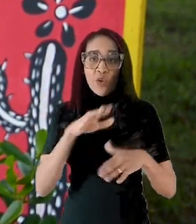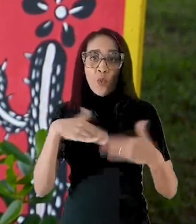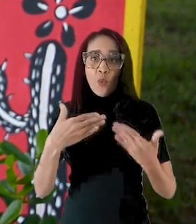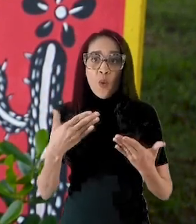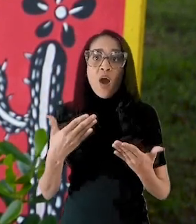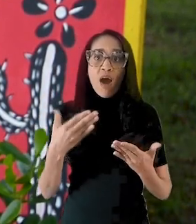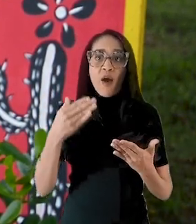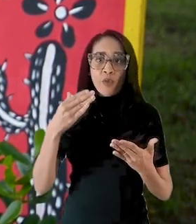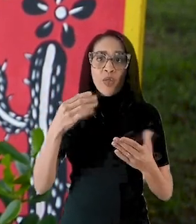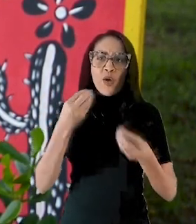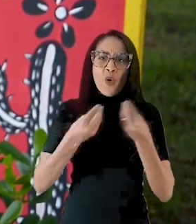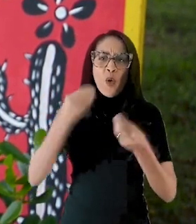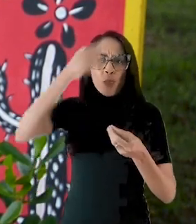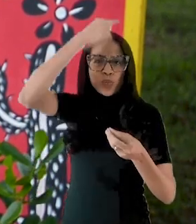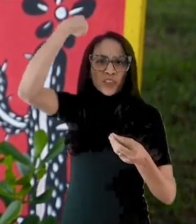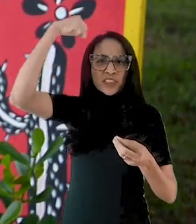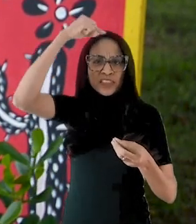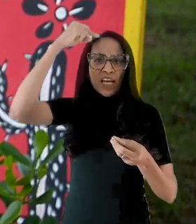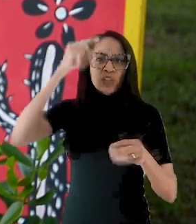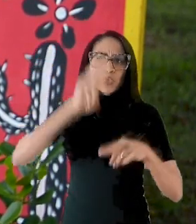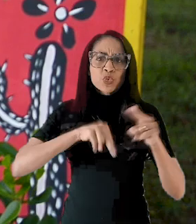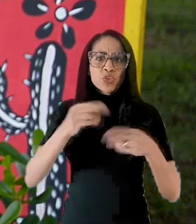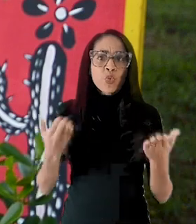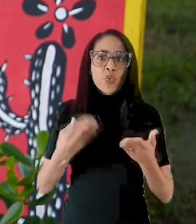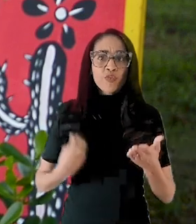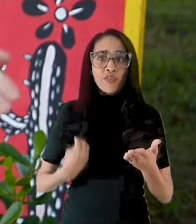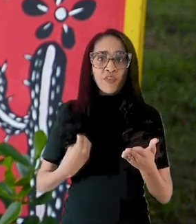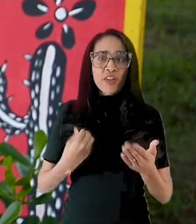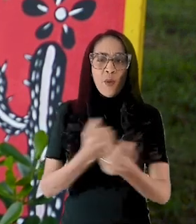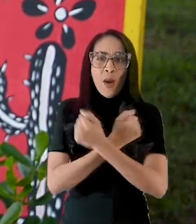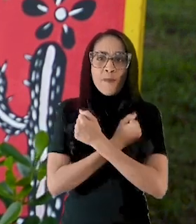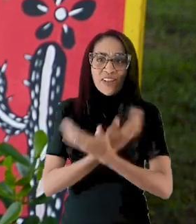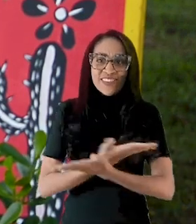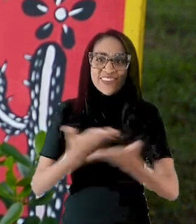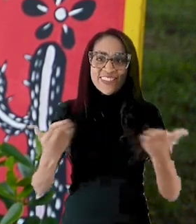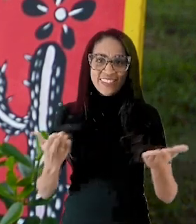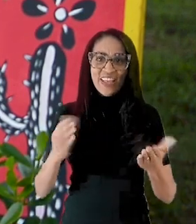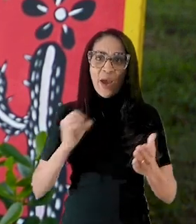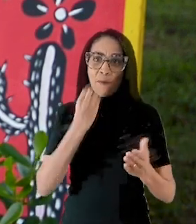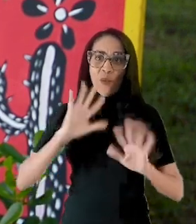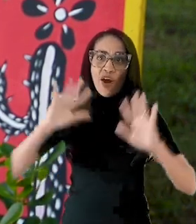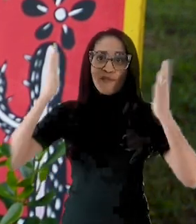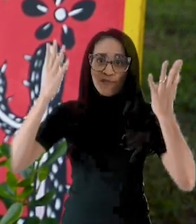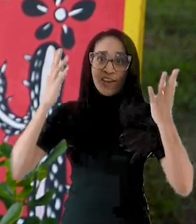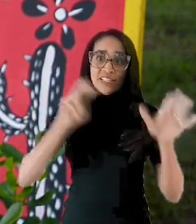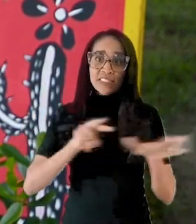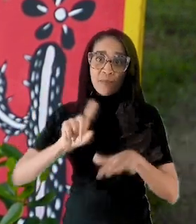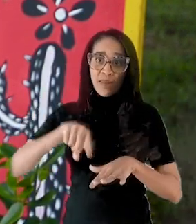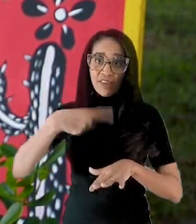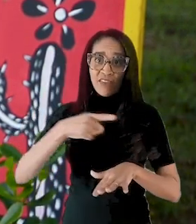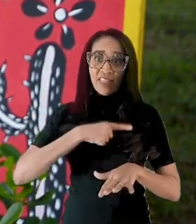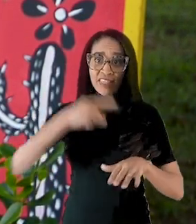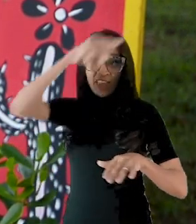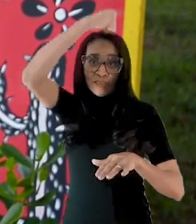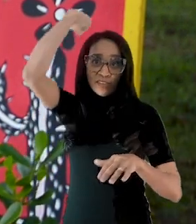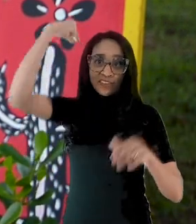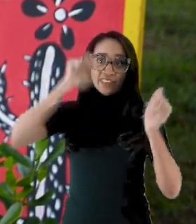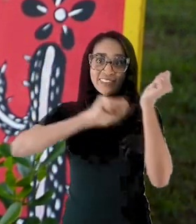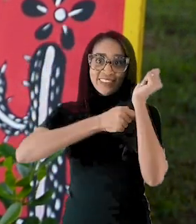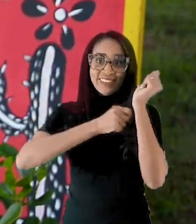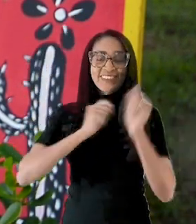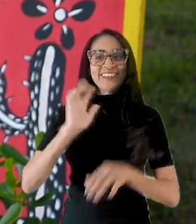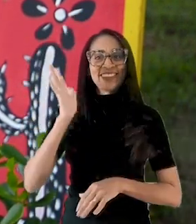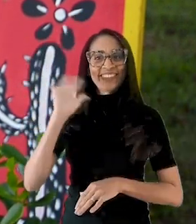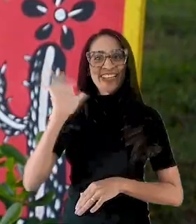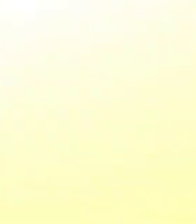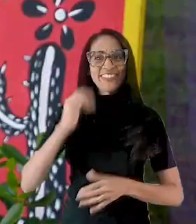você acha como os santos juninos seriam nos dias de hoje. Um grande abraço pra vocês e boas festas. Ah, e na semana que vem tem material sobre São